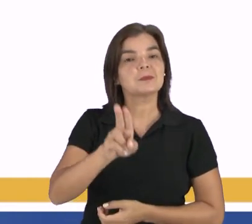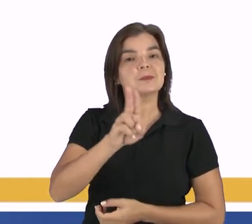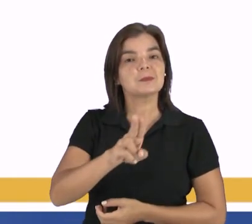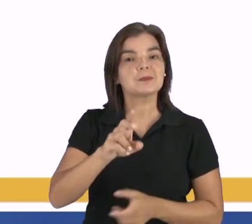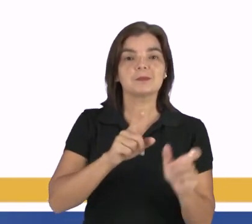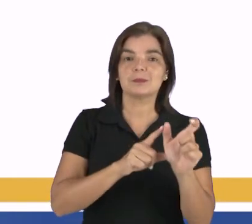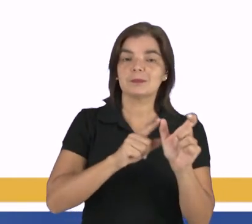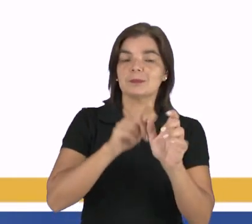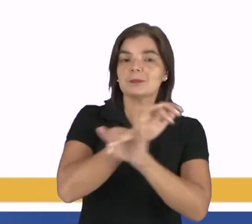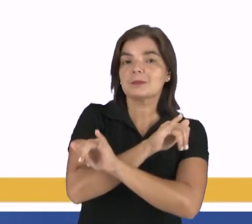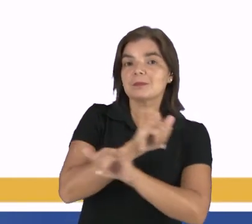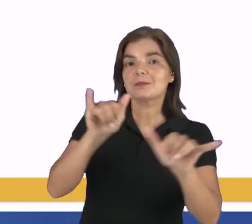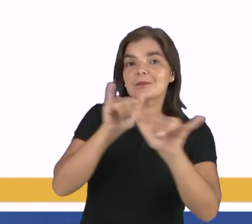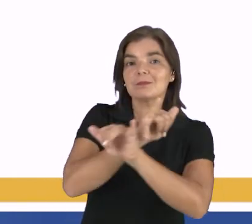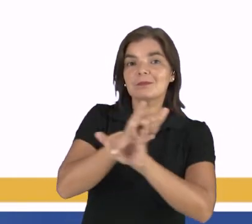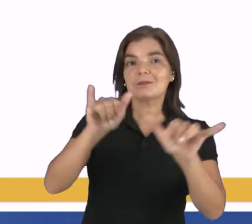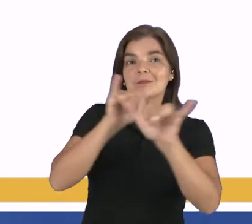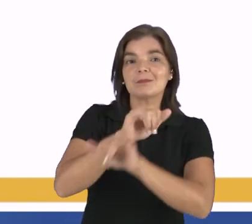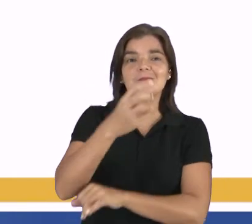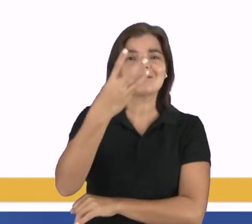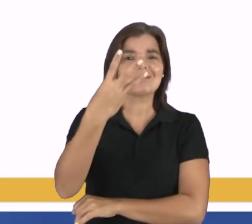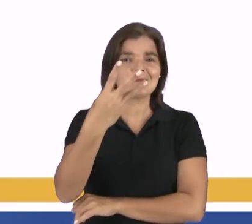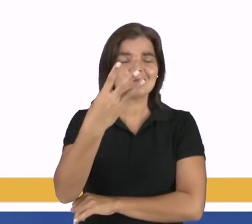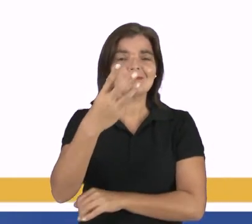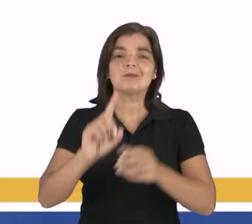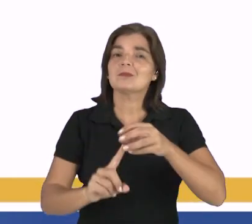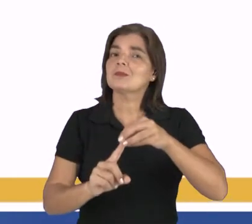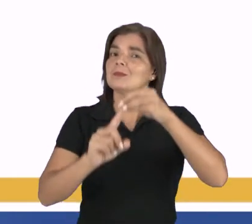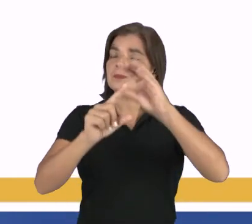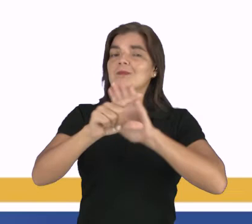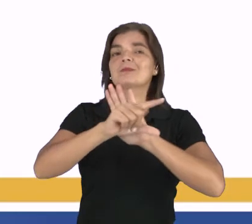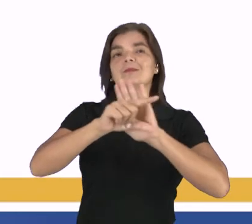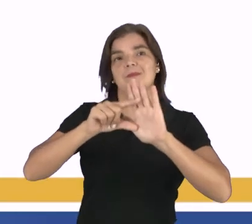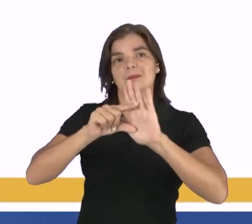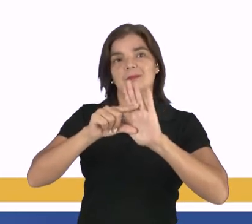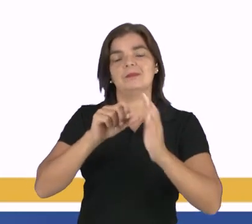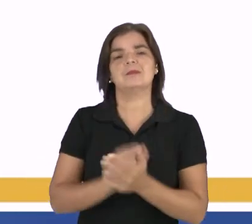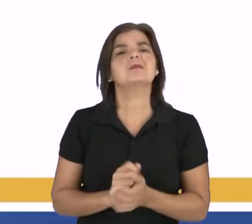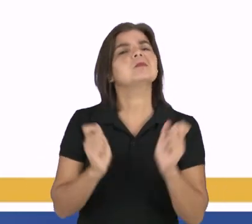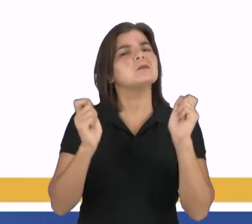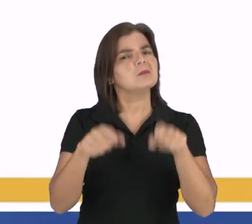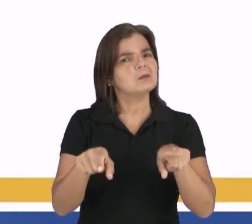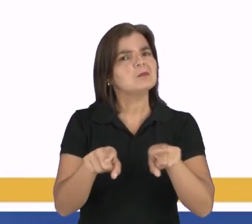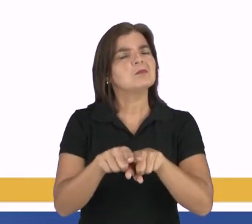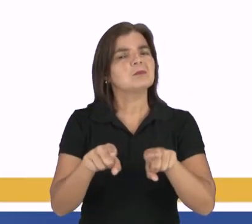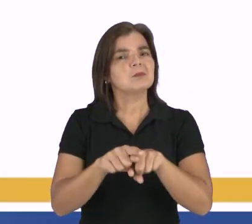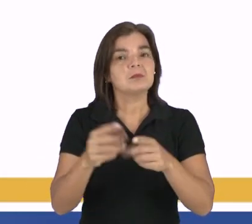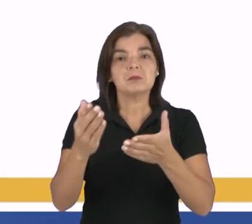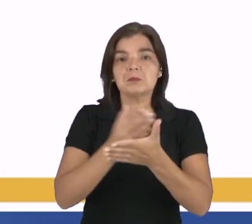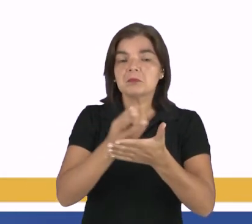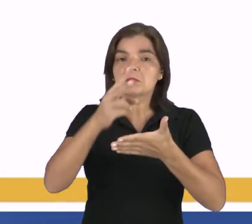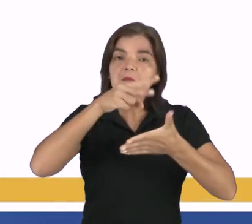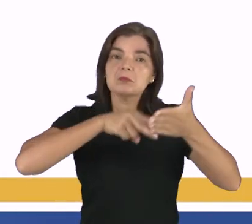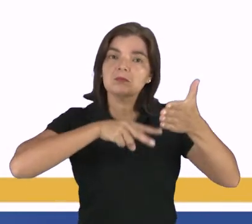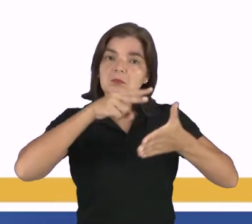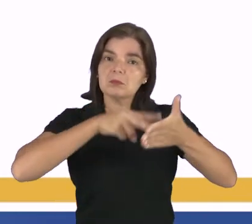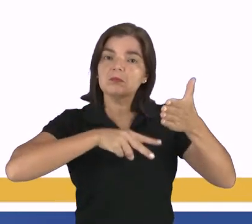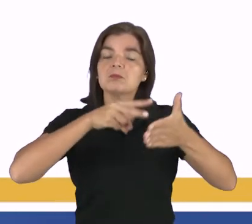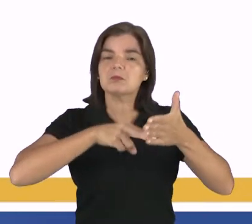utilizado a palavra propaganda 3 vezes num único parágrafo. Pode ser que para alguns